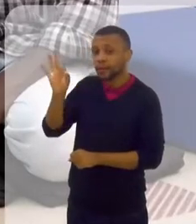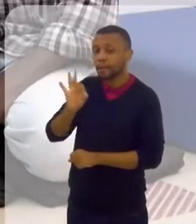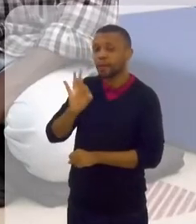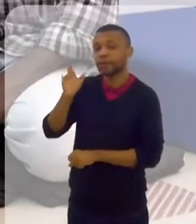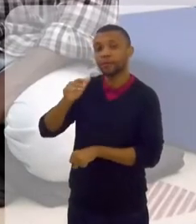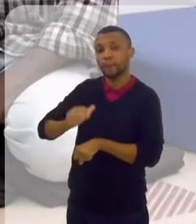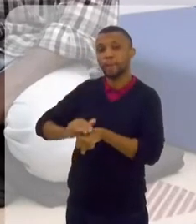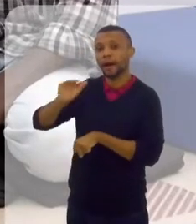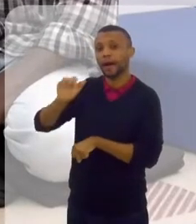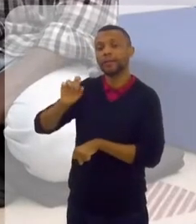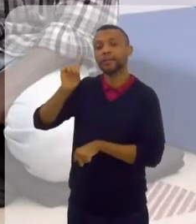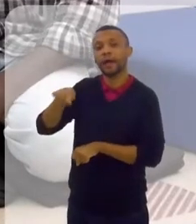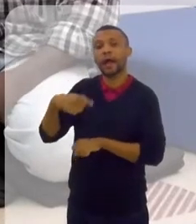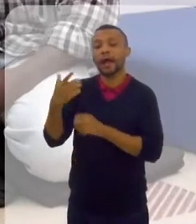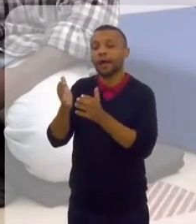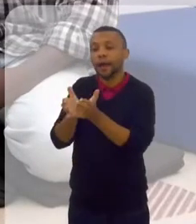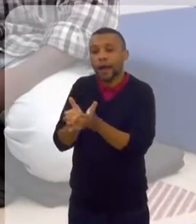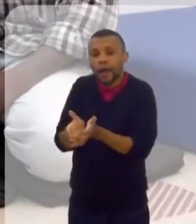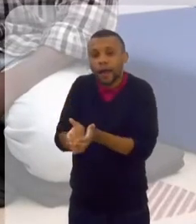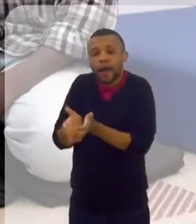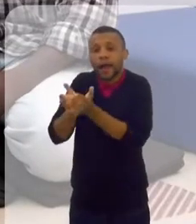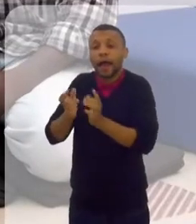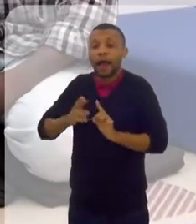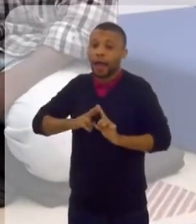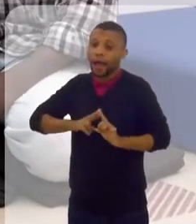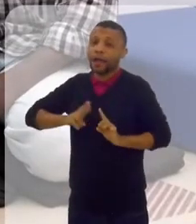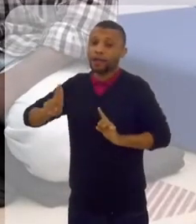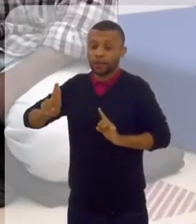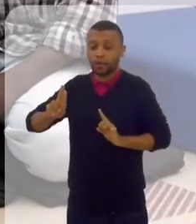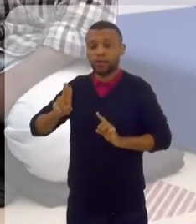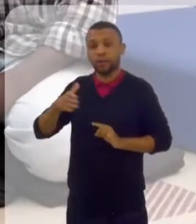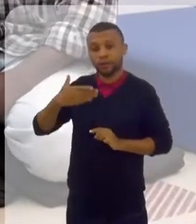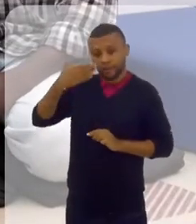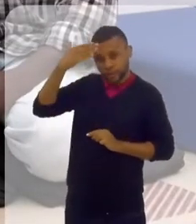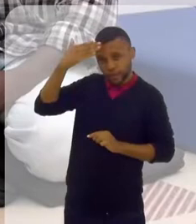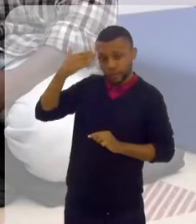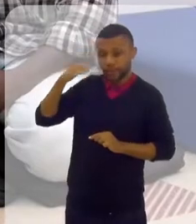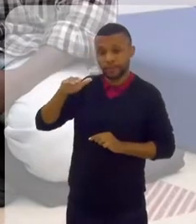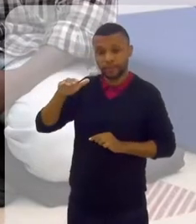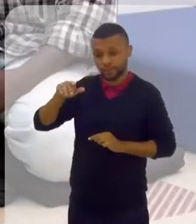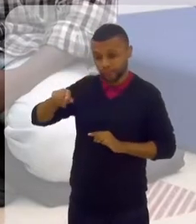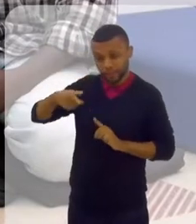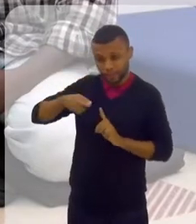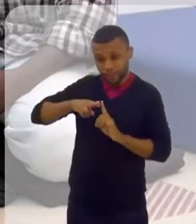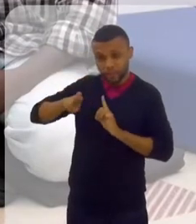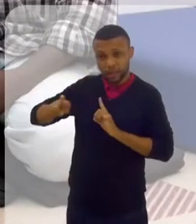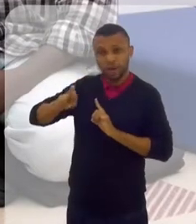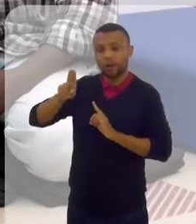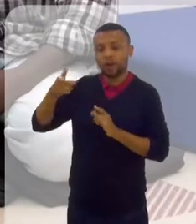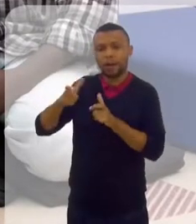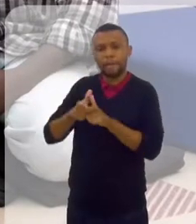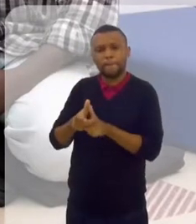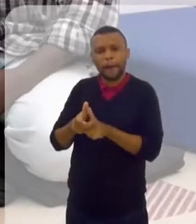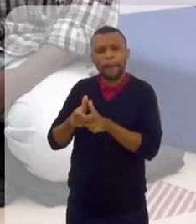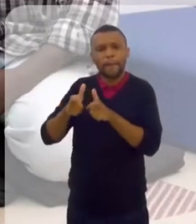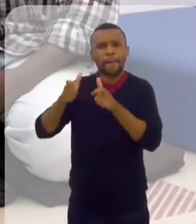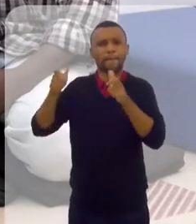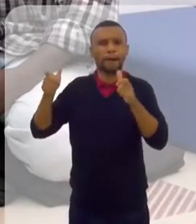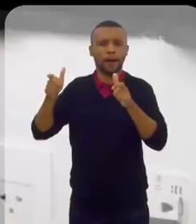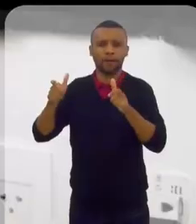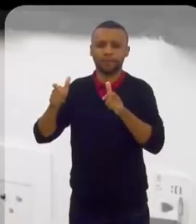islâmica. Quer dizer, por sinal, a religião islâmica é a que mais cresce no mundo, né? Segundo